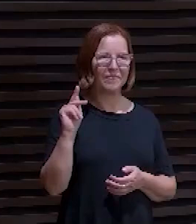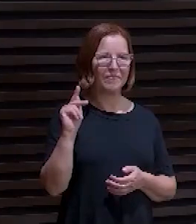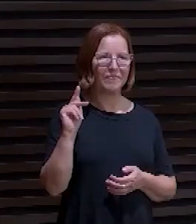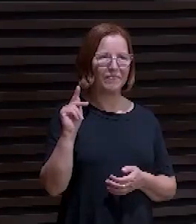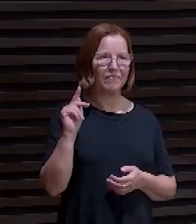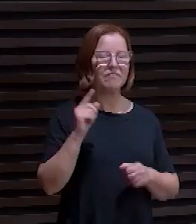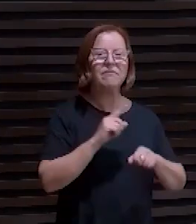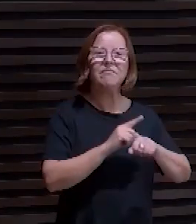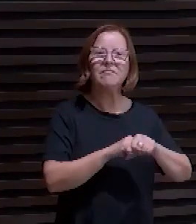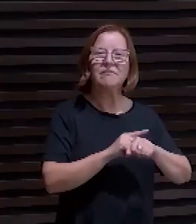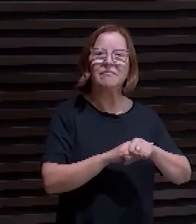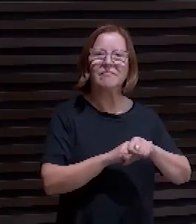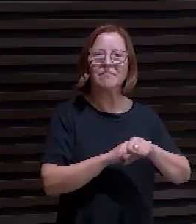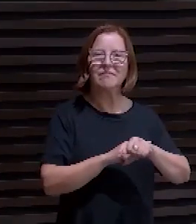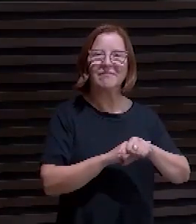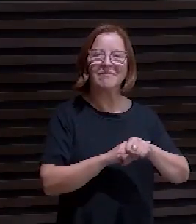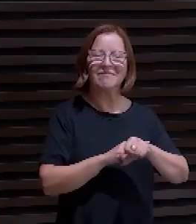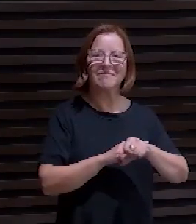quando?